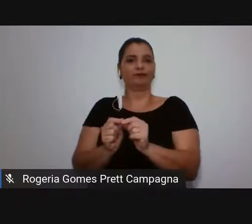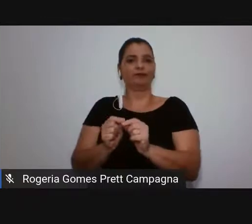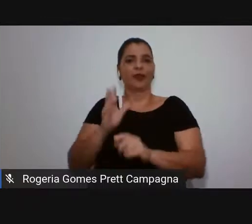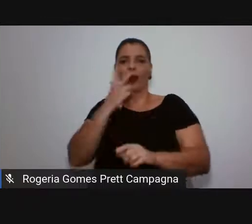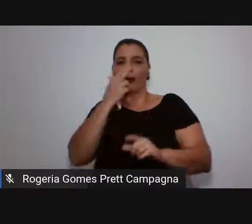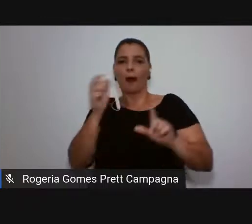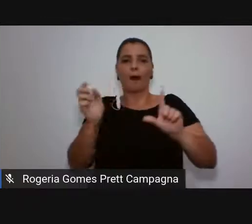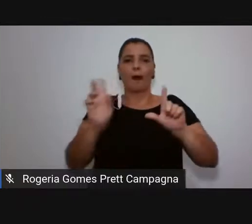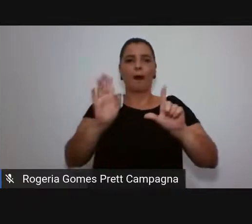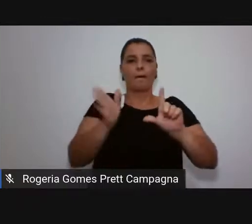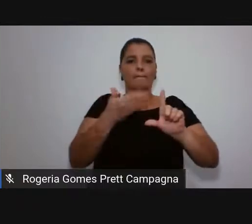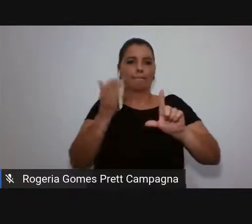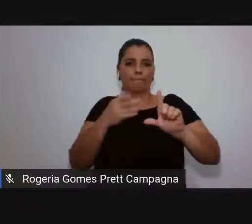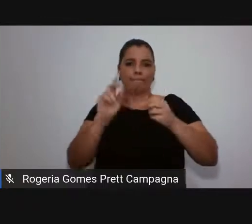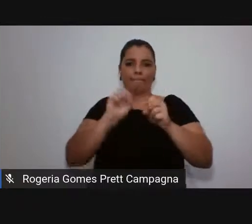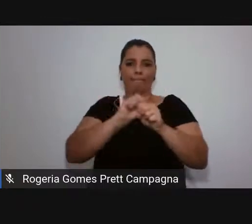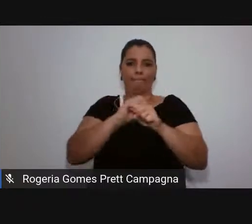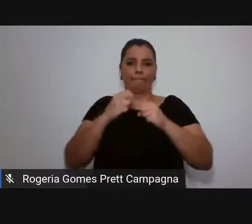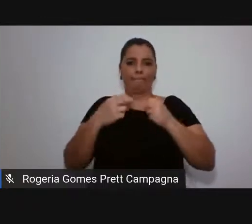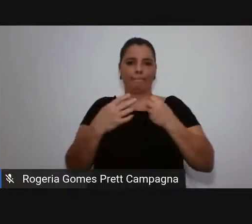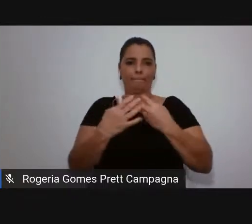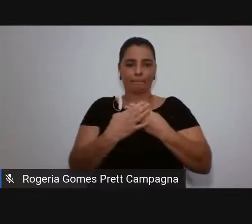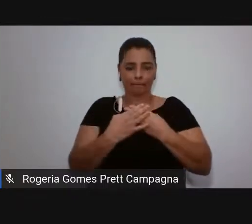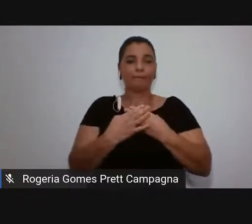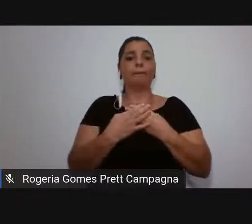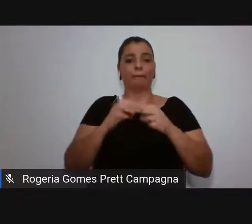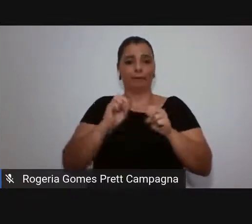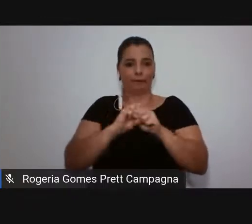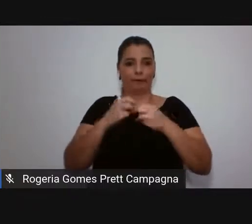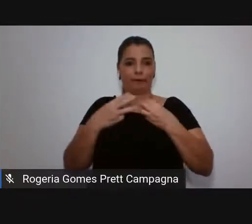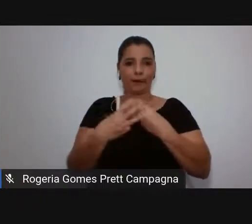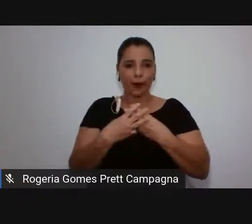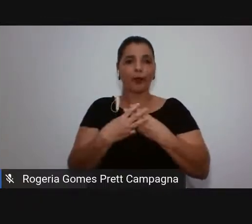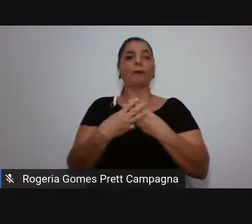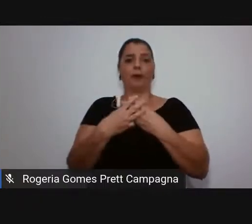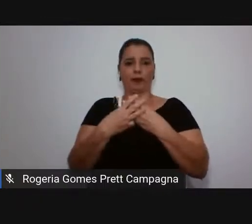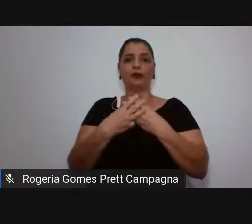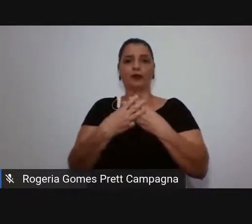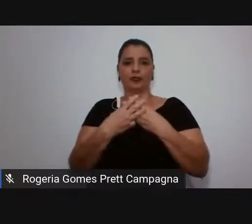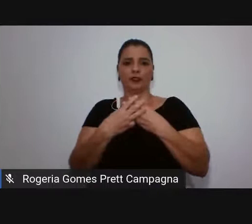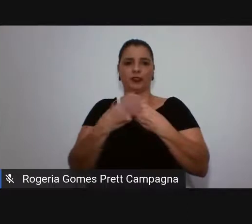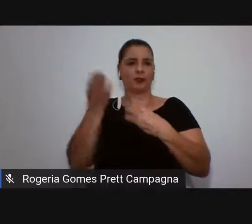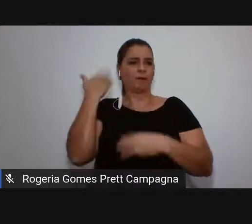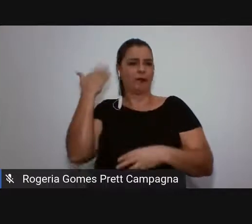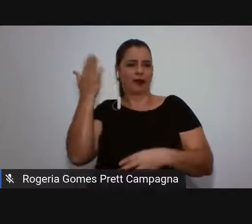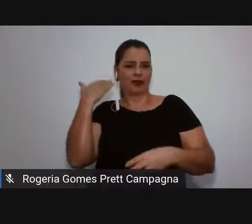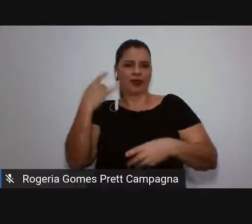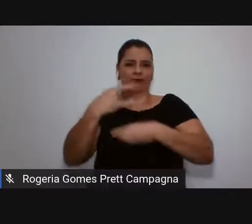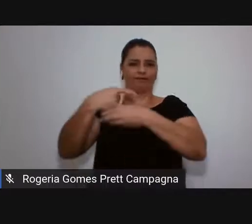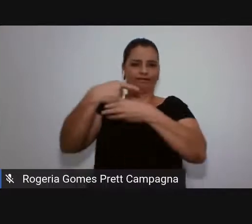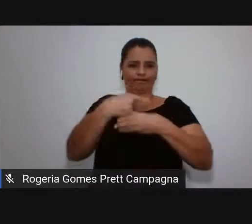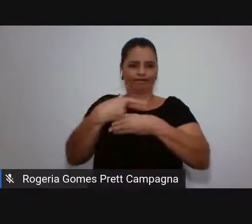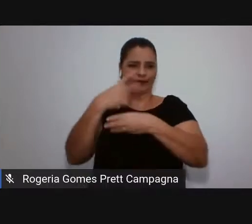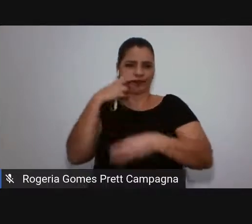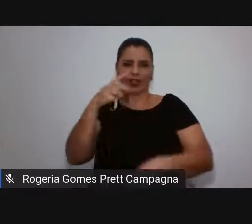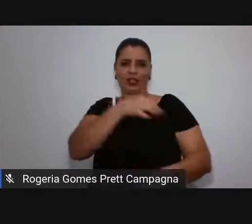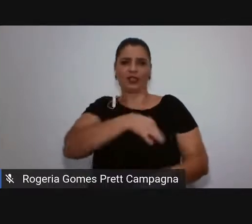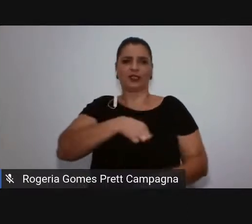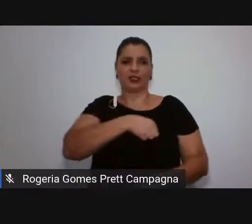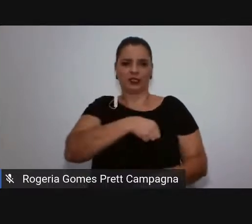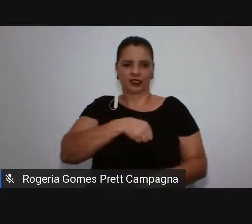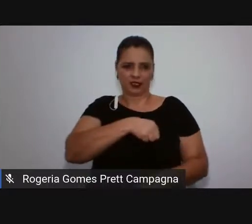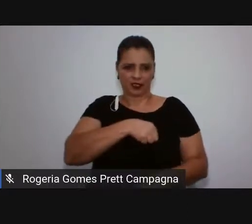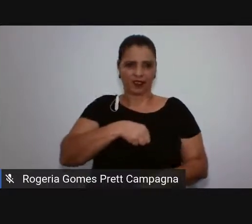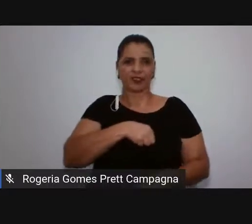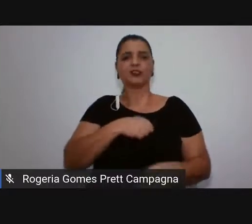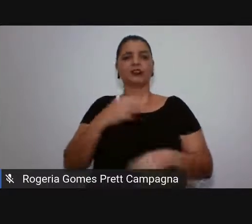PowerPoint é muito esquemático. Para quem assistiu às apresentações anteriores, depois lá na página da Sedu Digital vai ver o material, o PowerPoint,